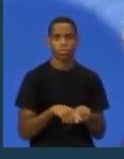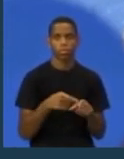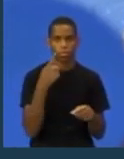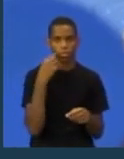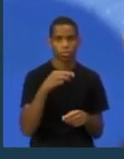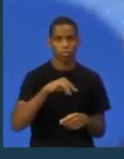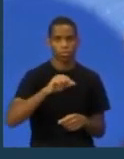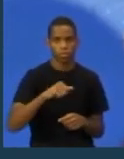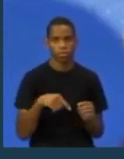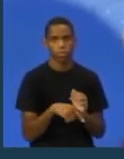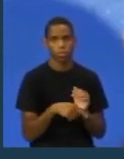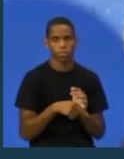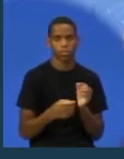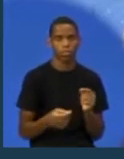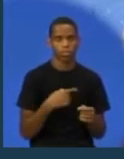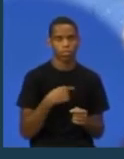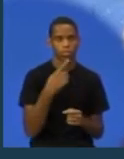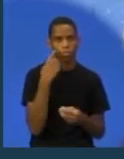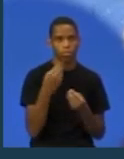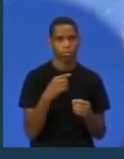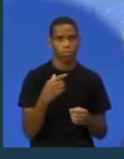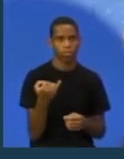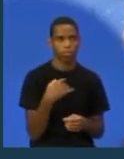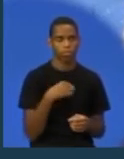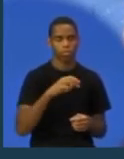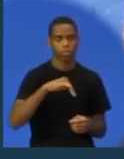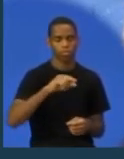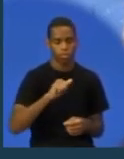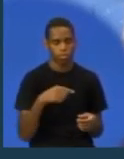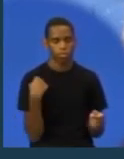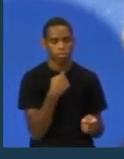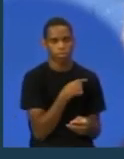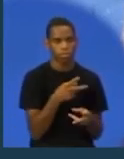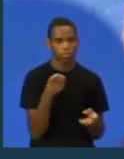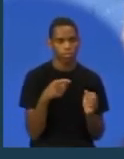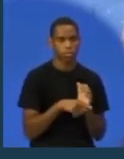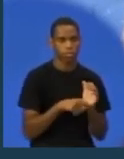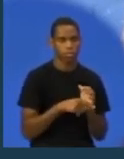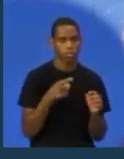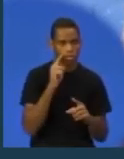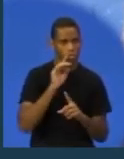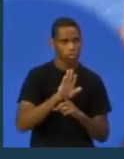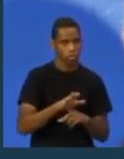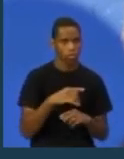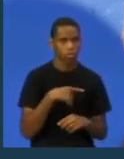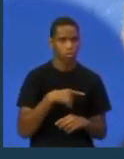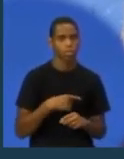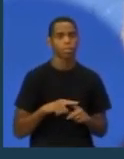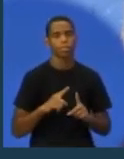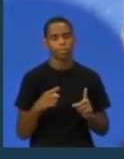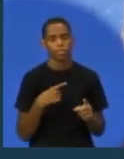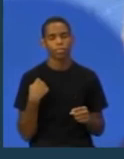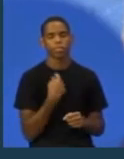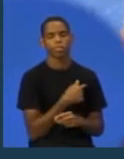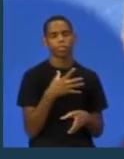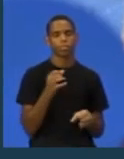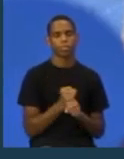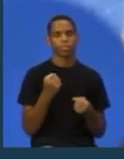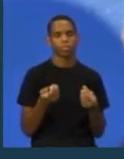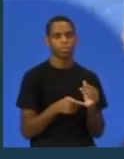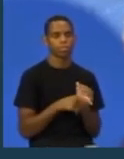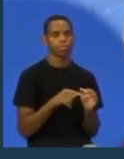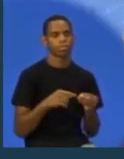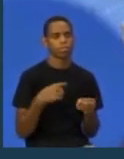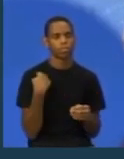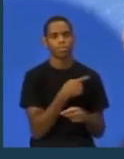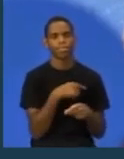sua média, o quociente entre desvio padrão e média. E aí nós temos um índice de referência. Mas para calcular o coeficiente de variação,